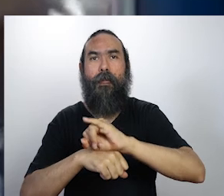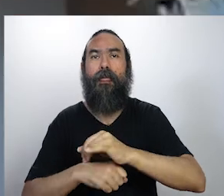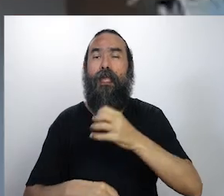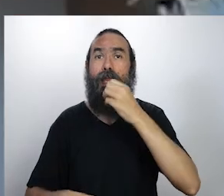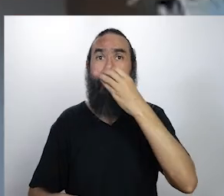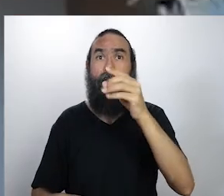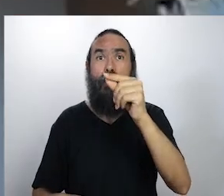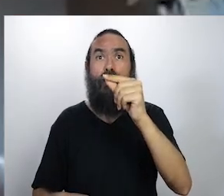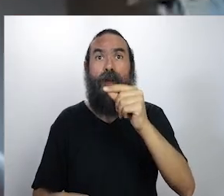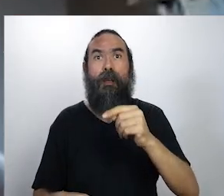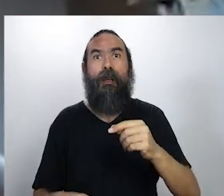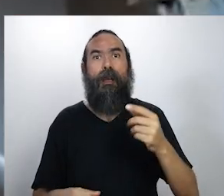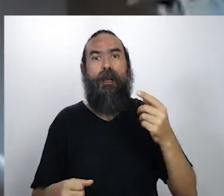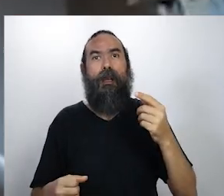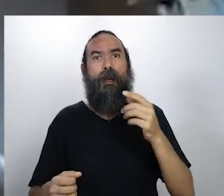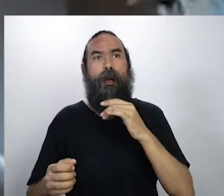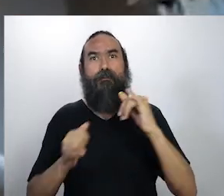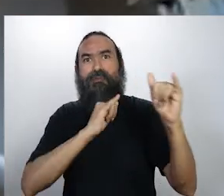Obrigada.